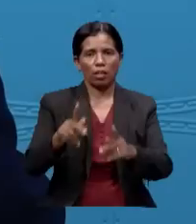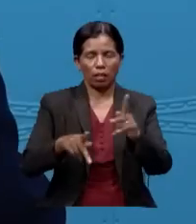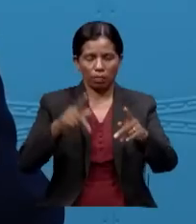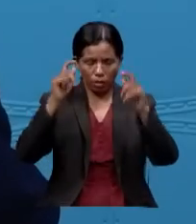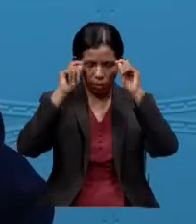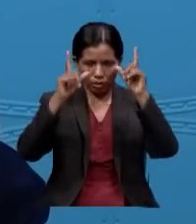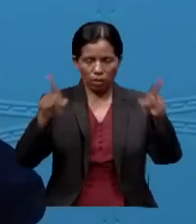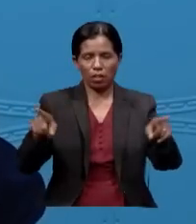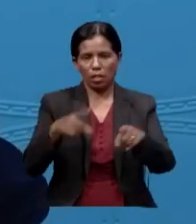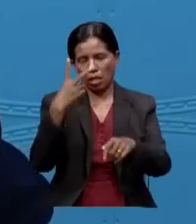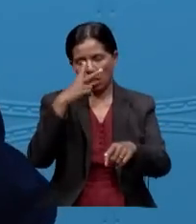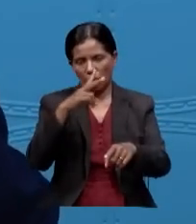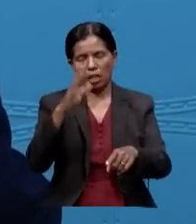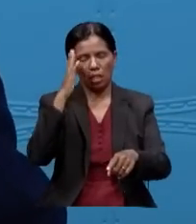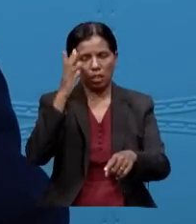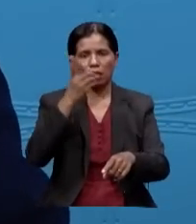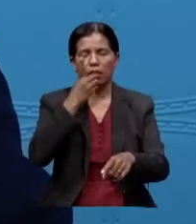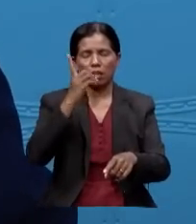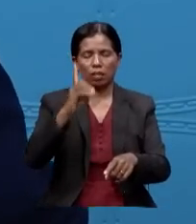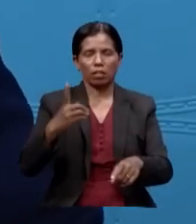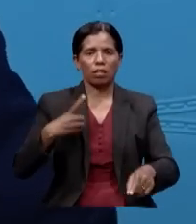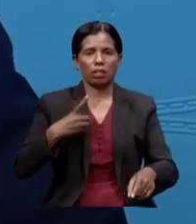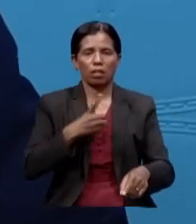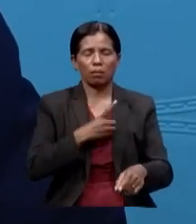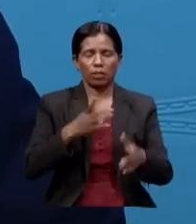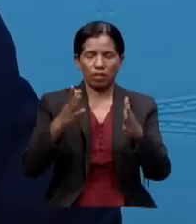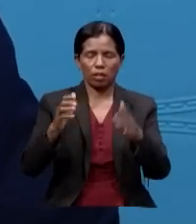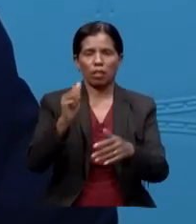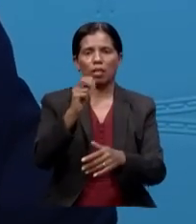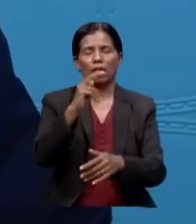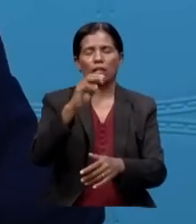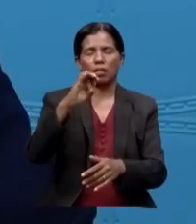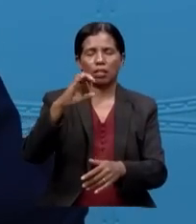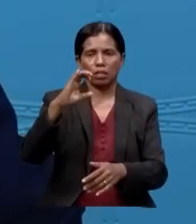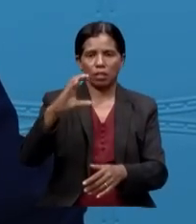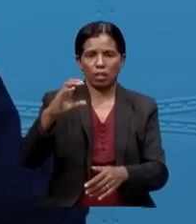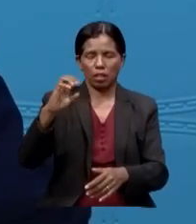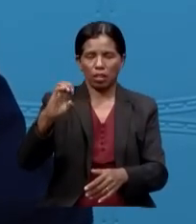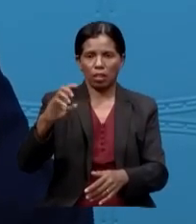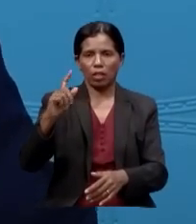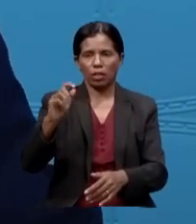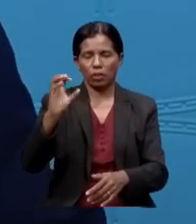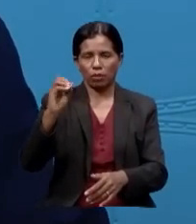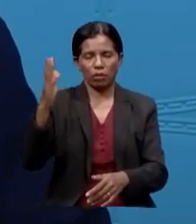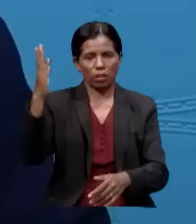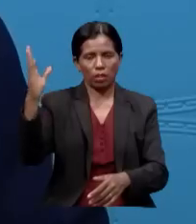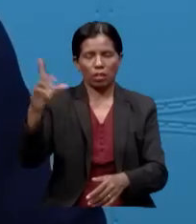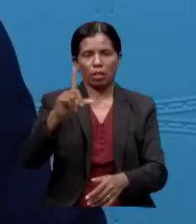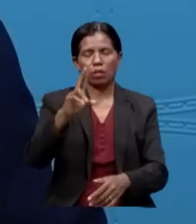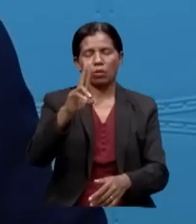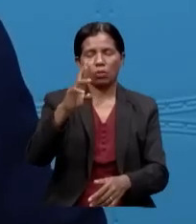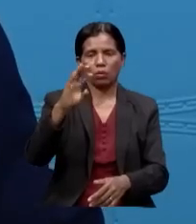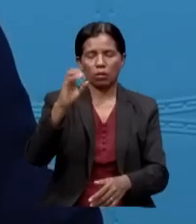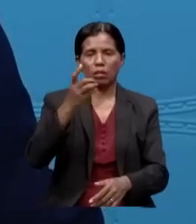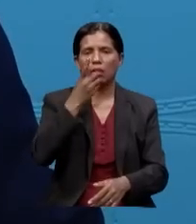toma que sai sassin uma declaração do deputado Aniceto Guterres Nian, e Luro Laute,